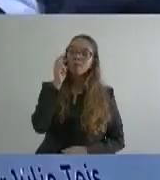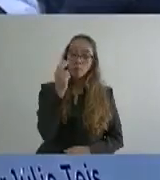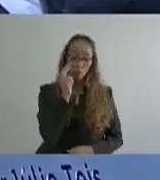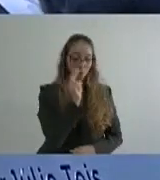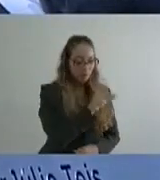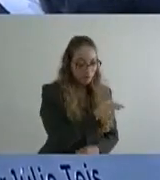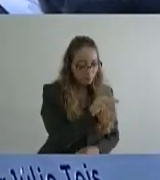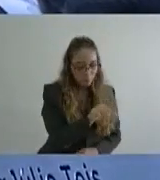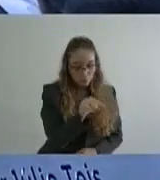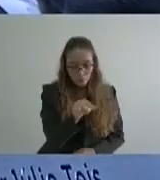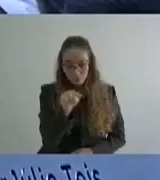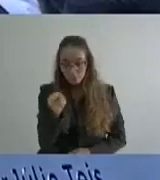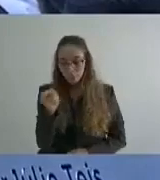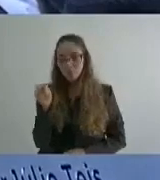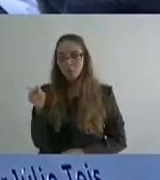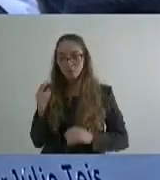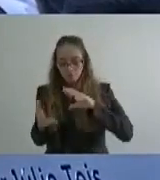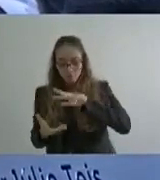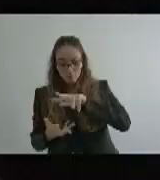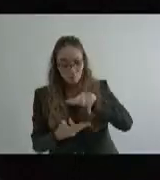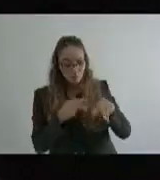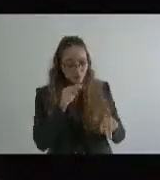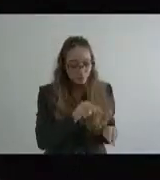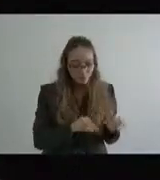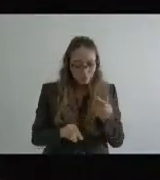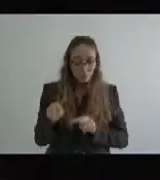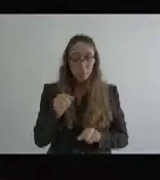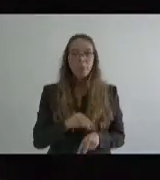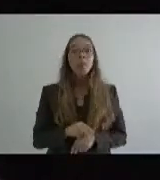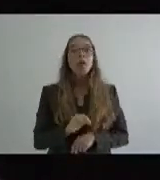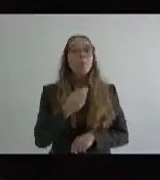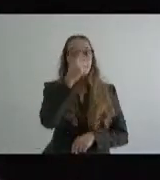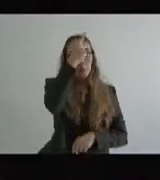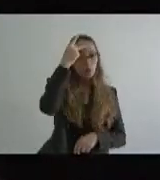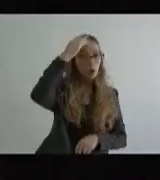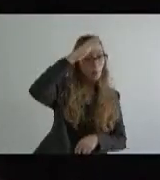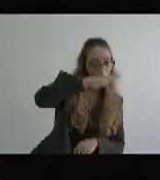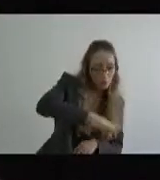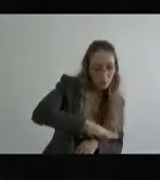parte, observando atentamente os maus e os bons.